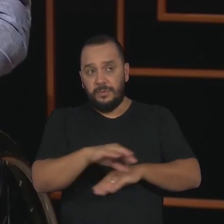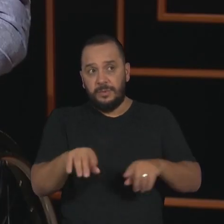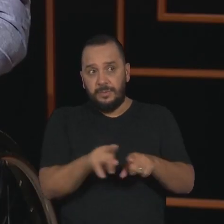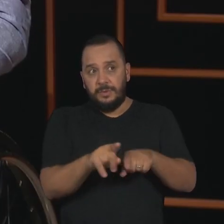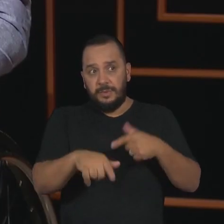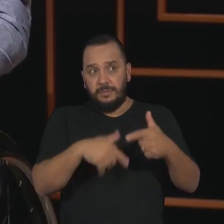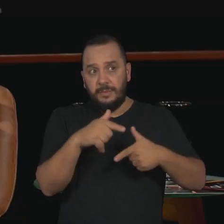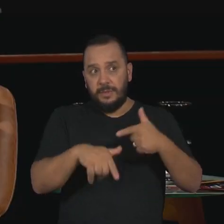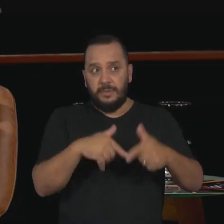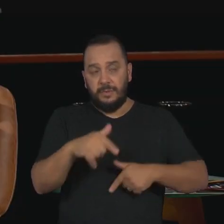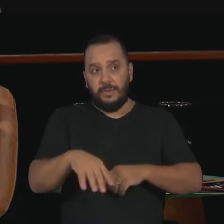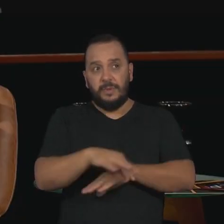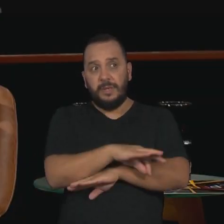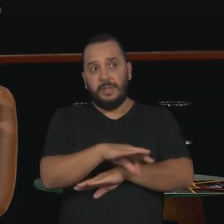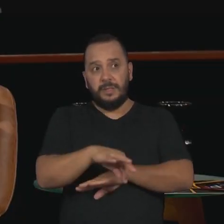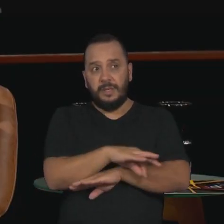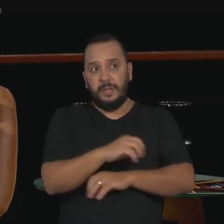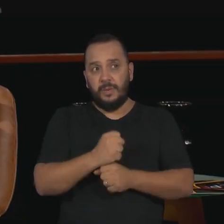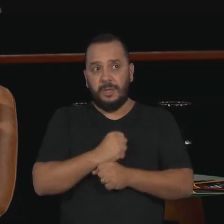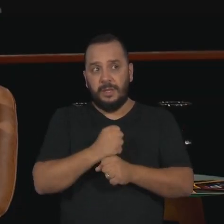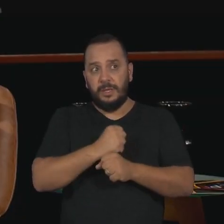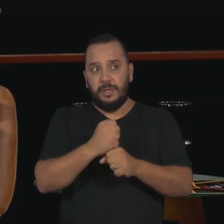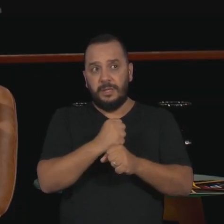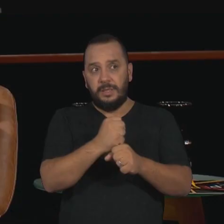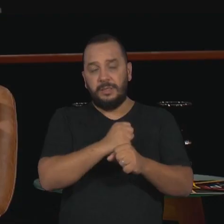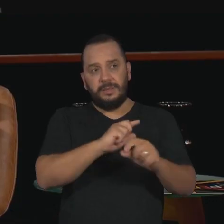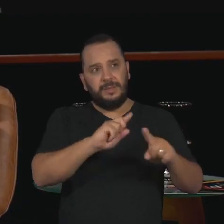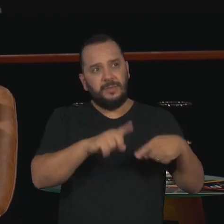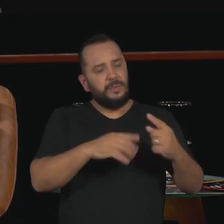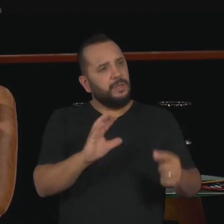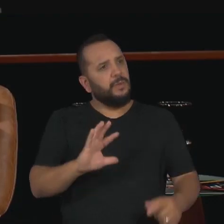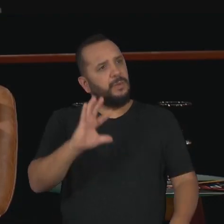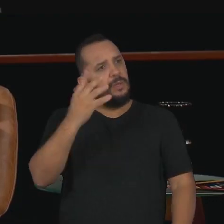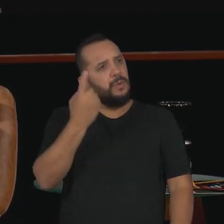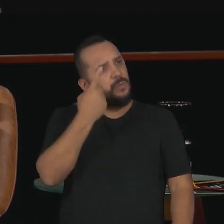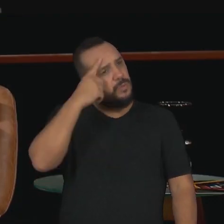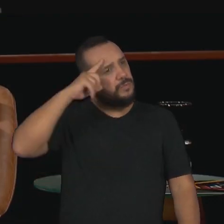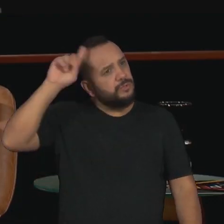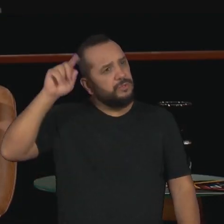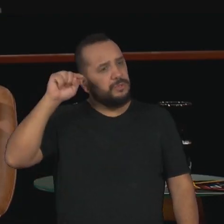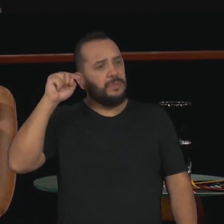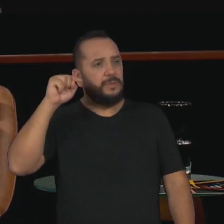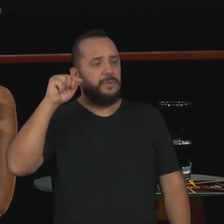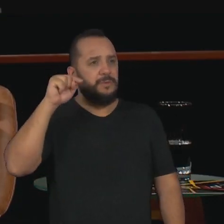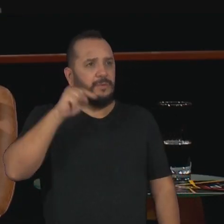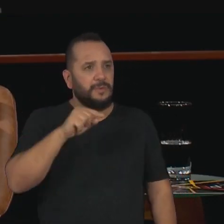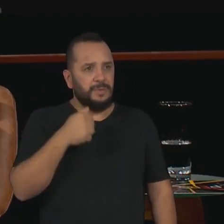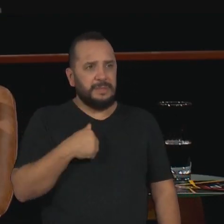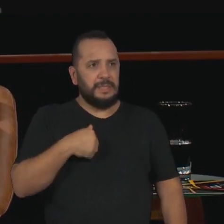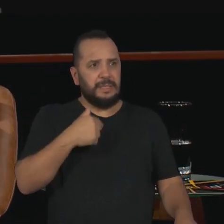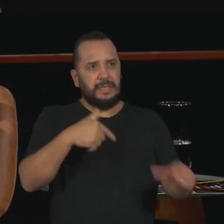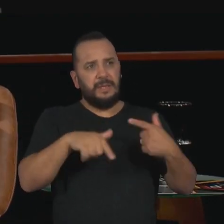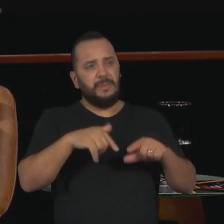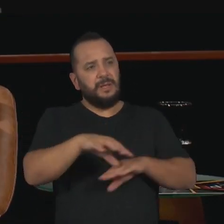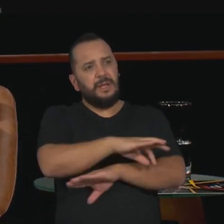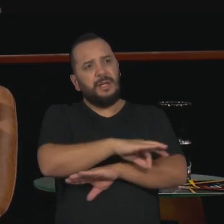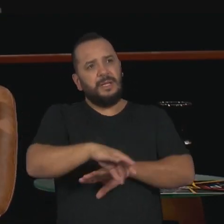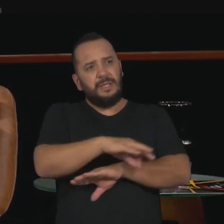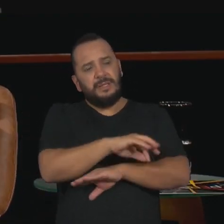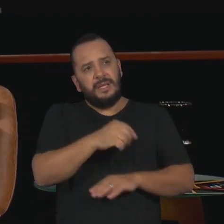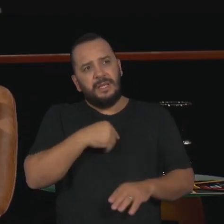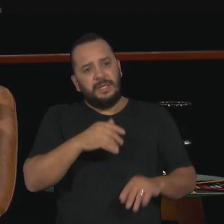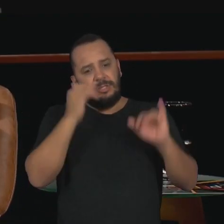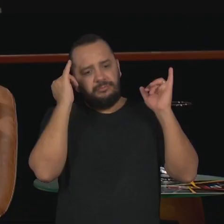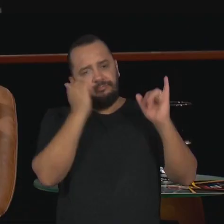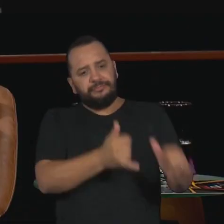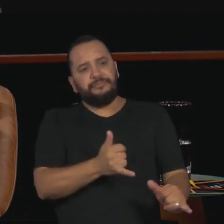muito tempo, até que um dia, repentinamente, você rompe com a profissão. O que aconteceu? O